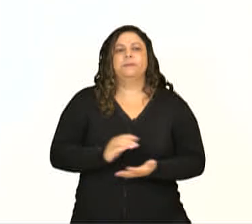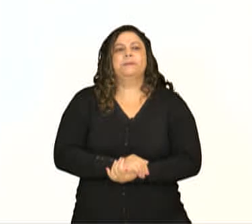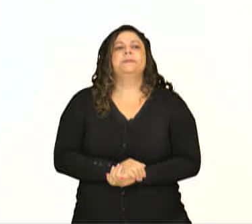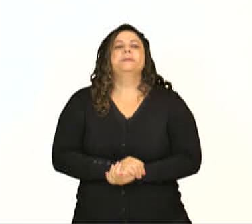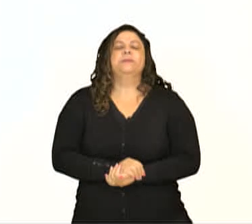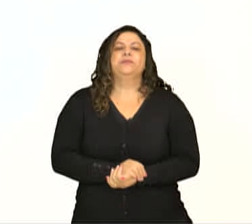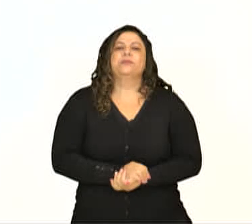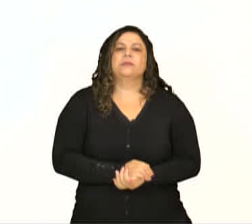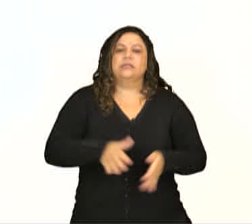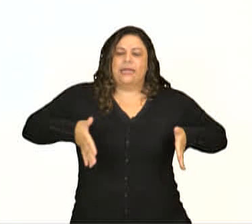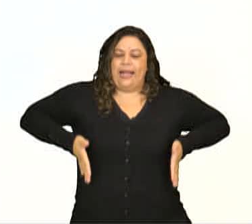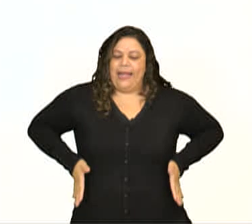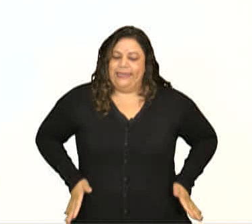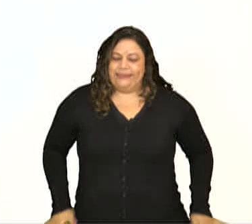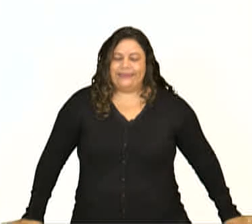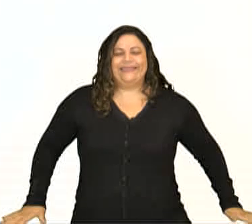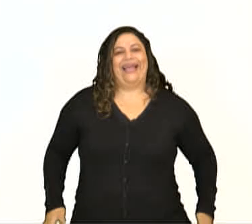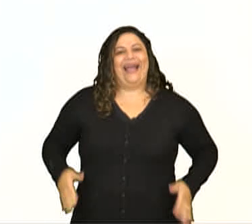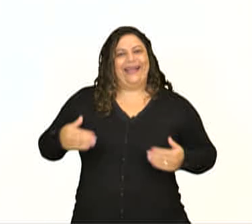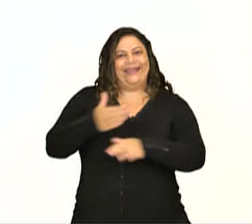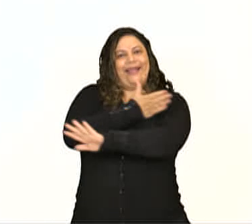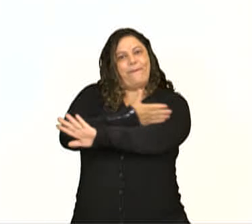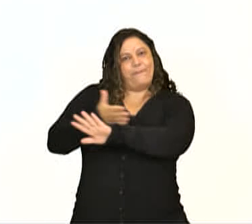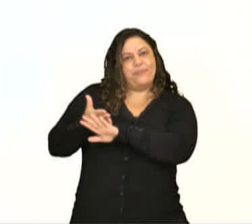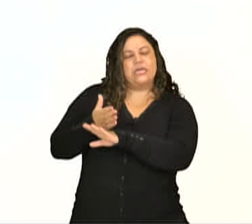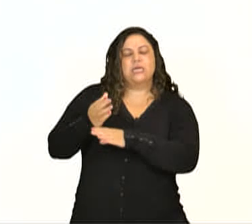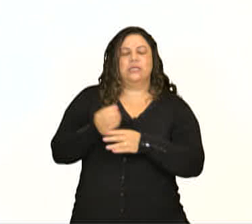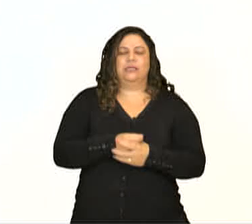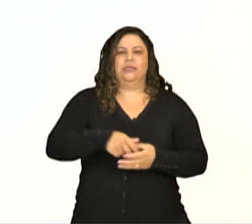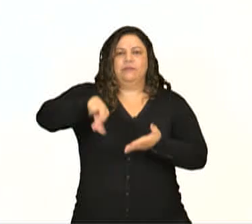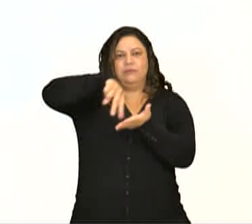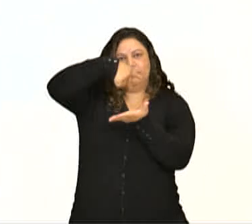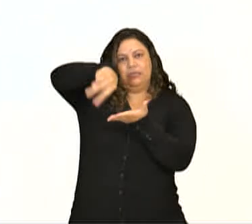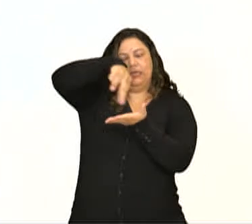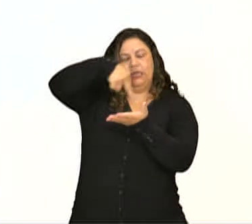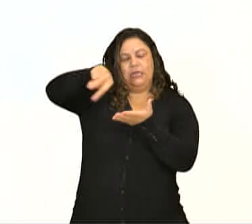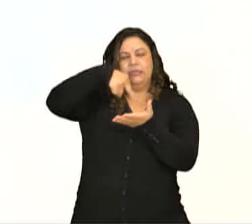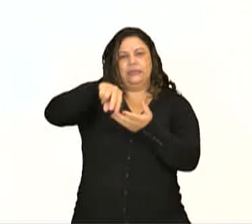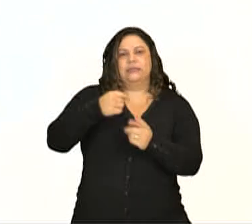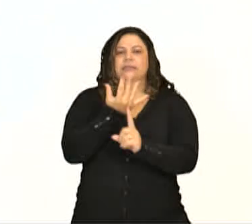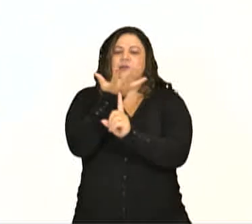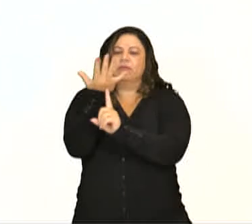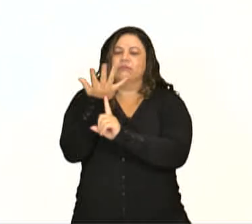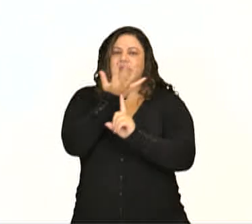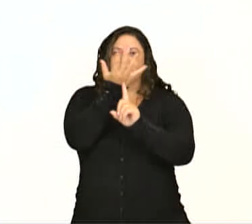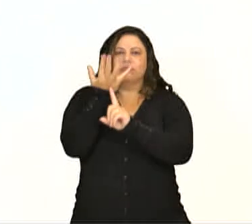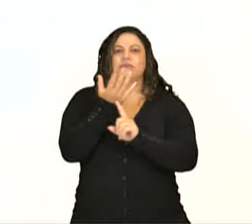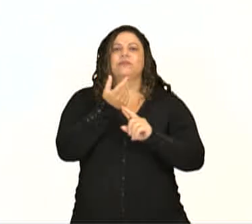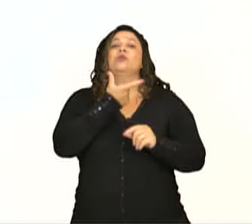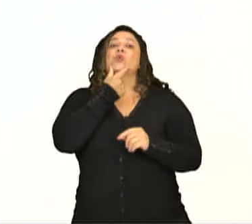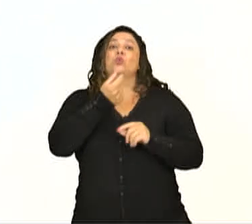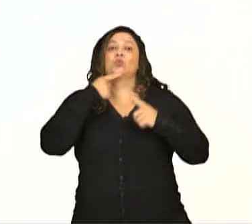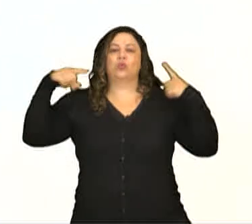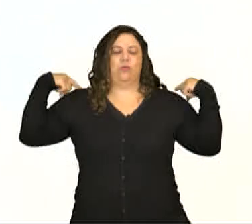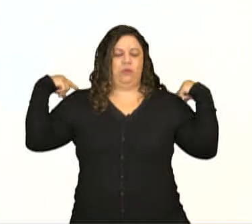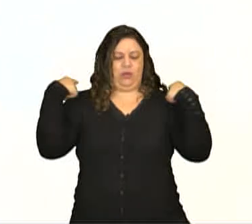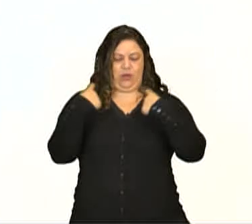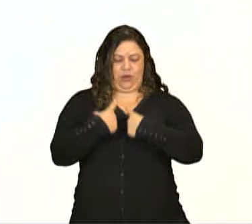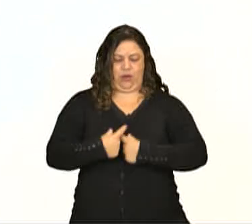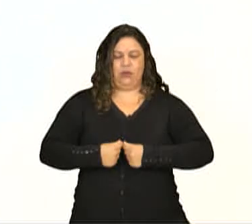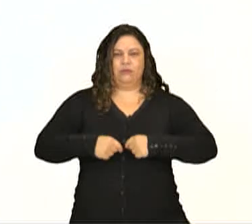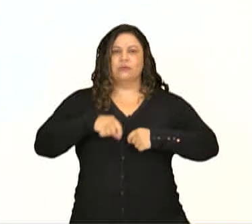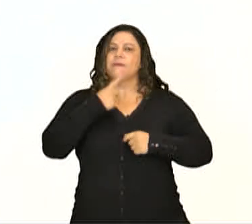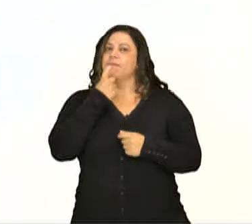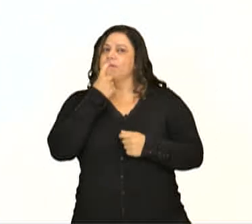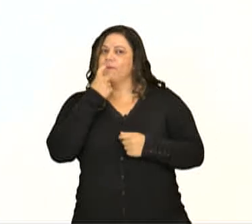vestem longas saias brancas e dançam segurando as velas, enquanto os homens usam um lenço vermelho no pescoço, pañuelo, e